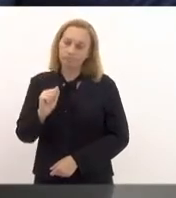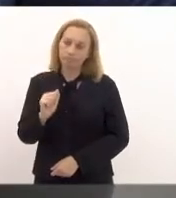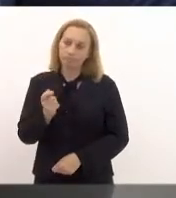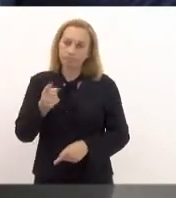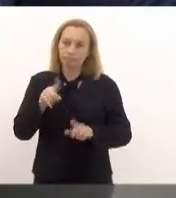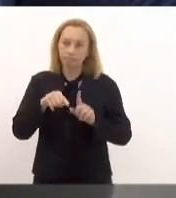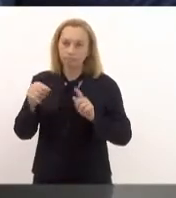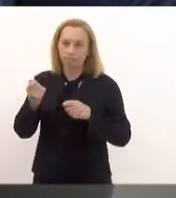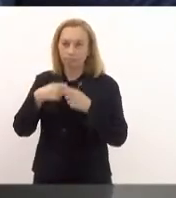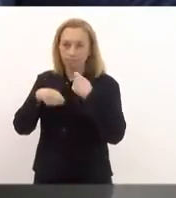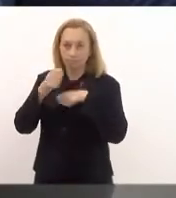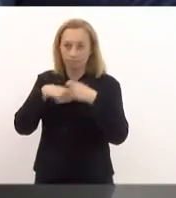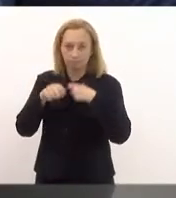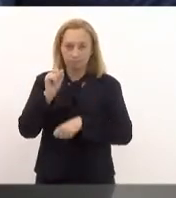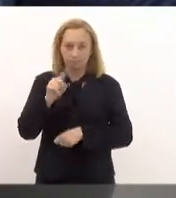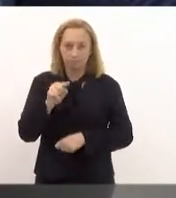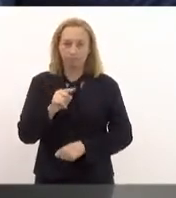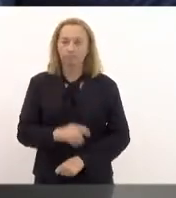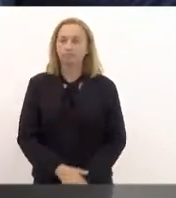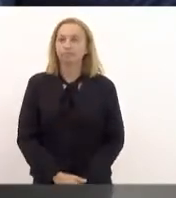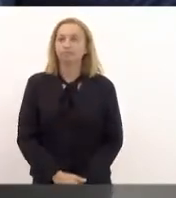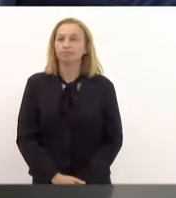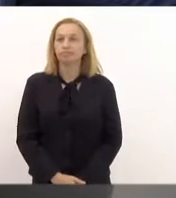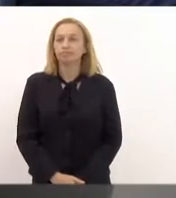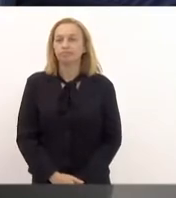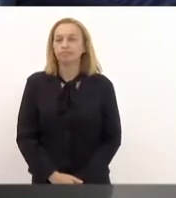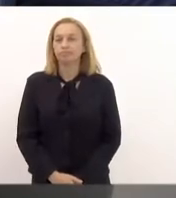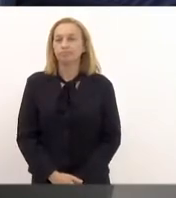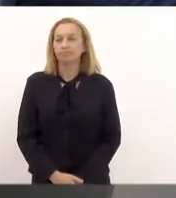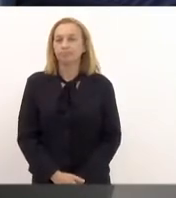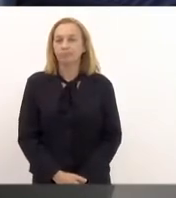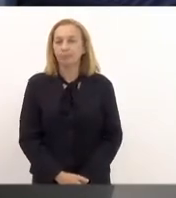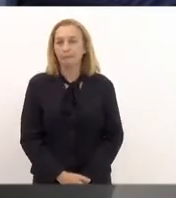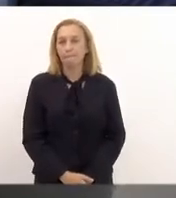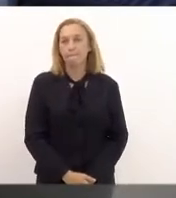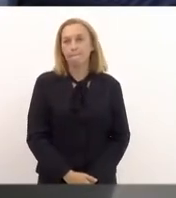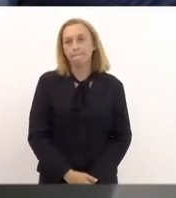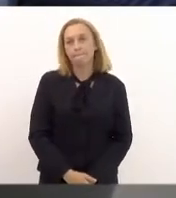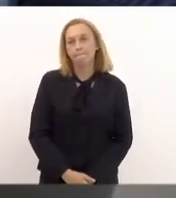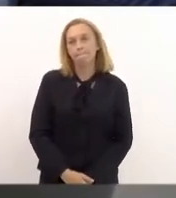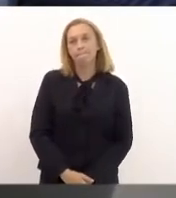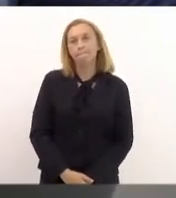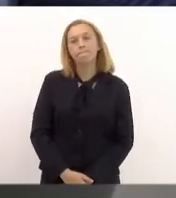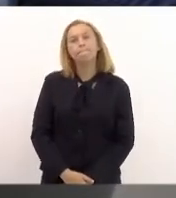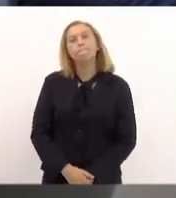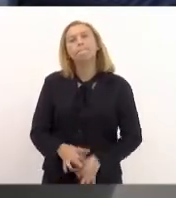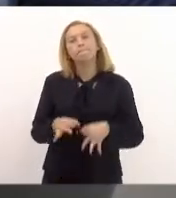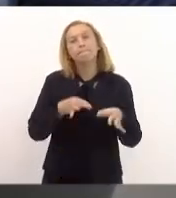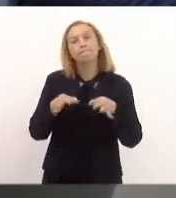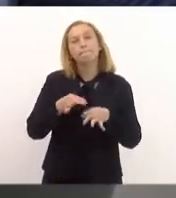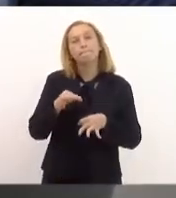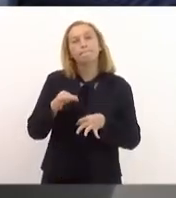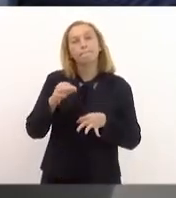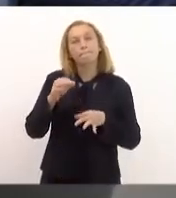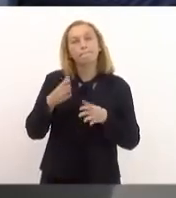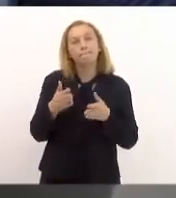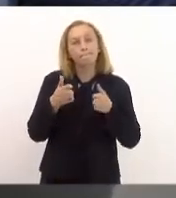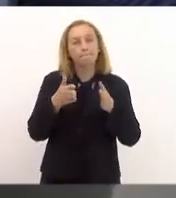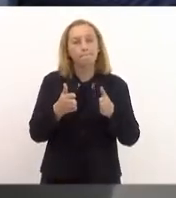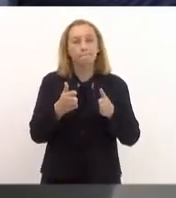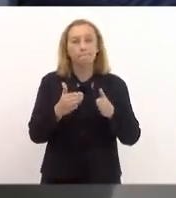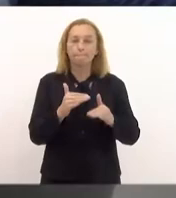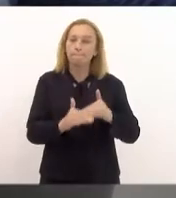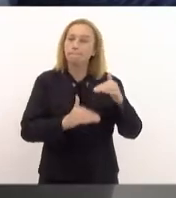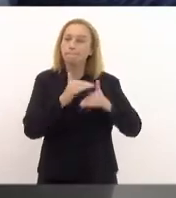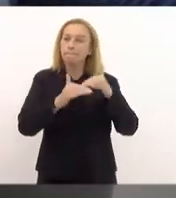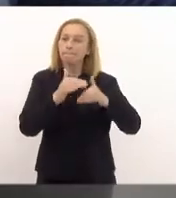econômico, né? E eles têm uma previsão de ter um plano específico para esse